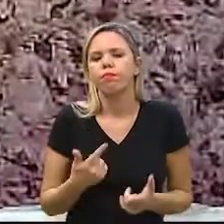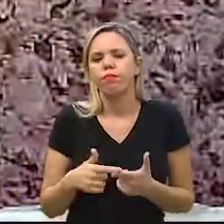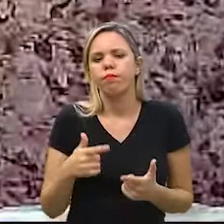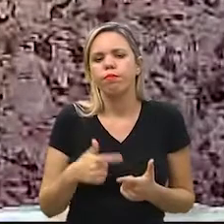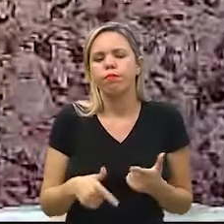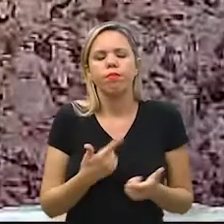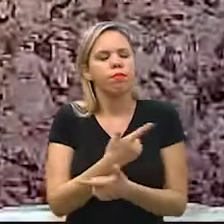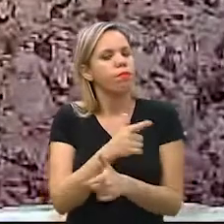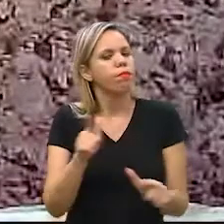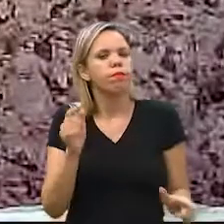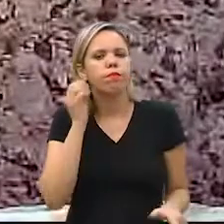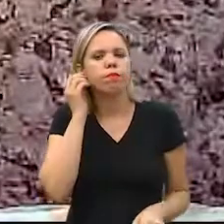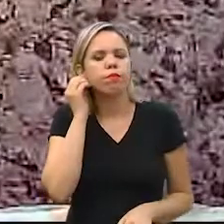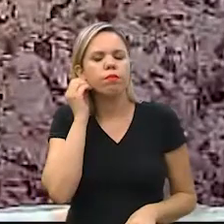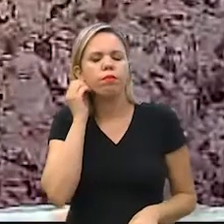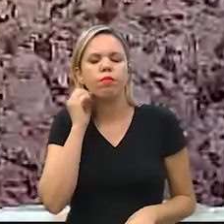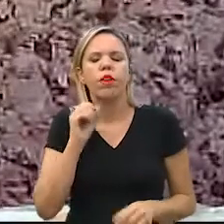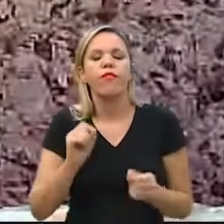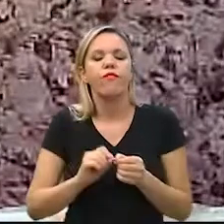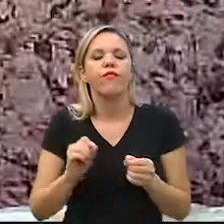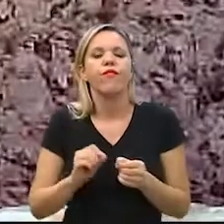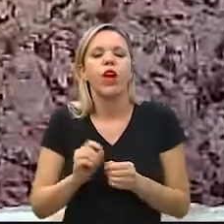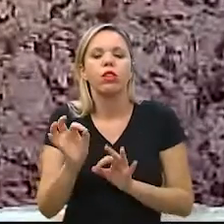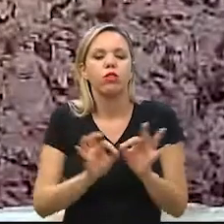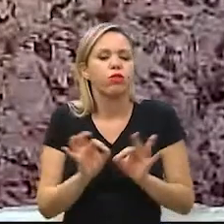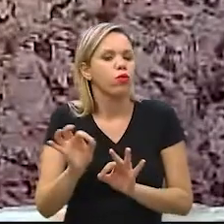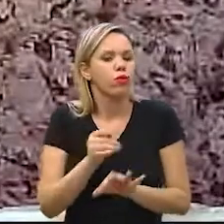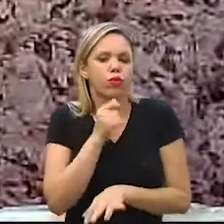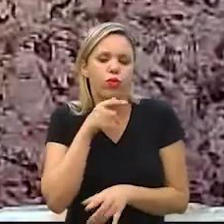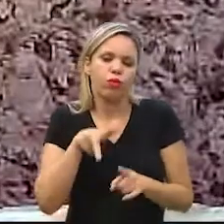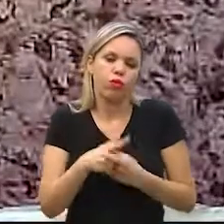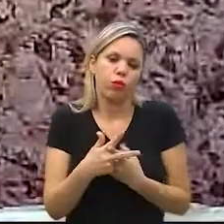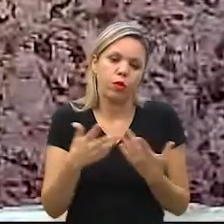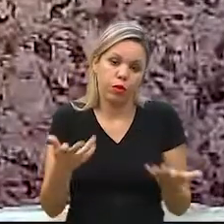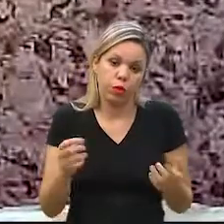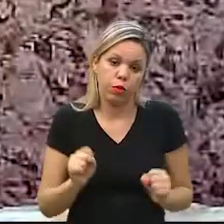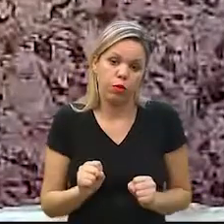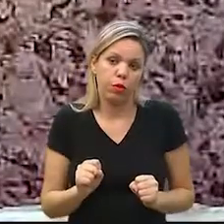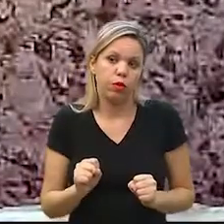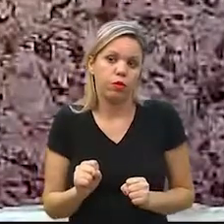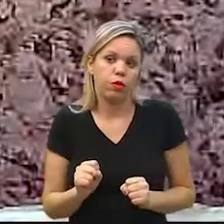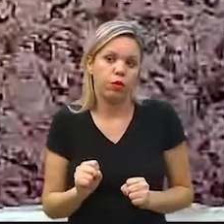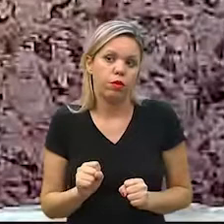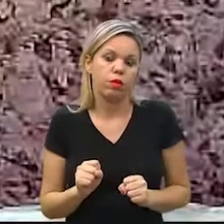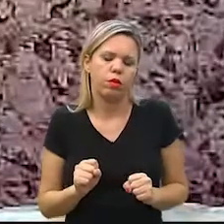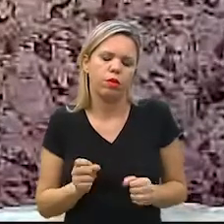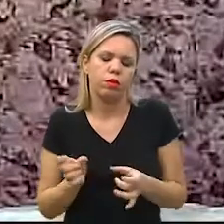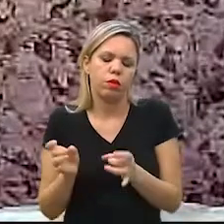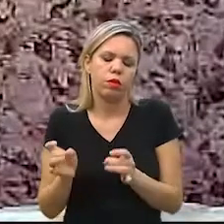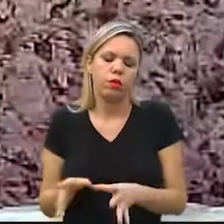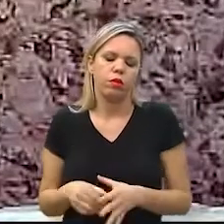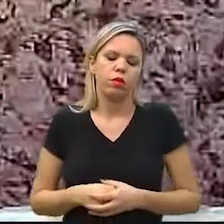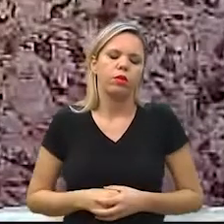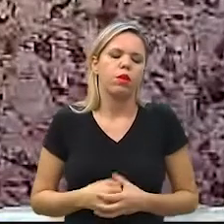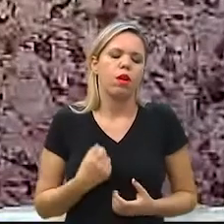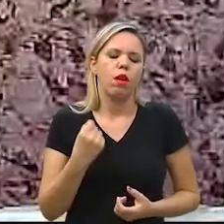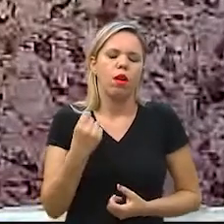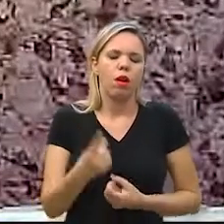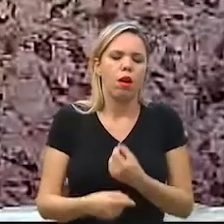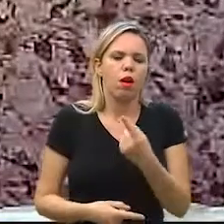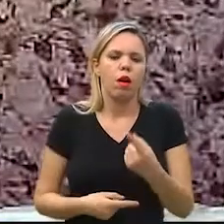casos que não houve condição de fazer o ajuste, você pode deixar